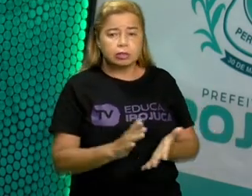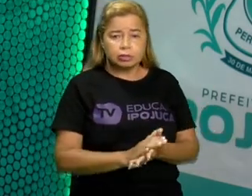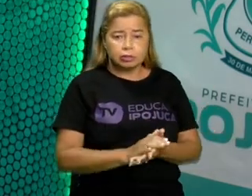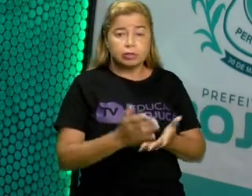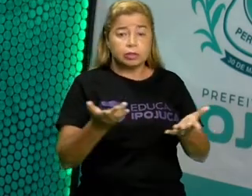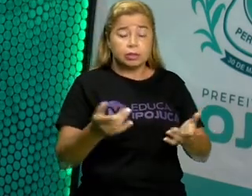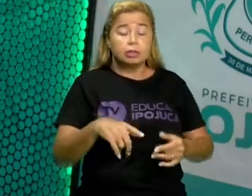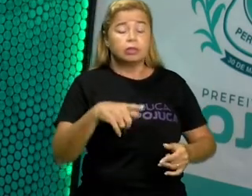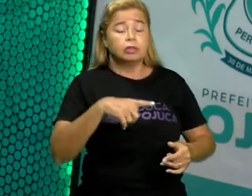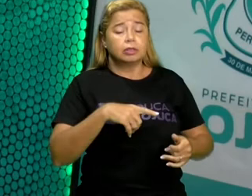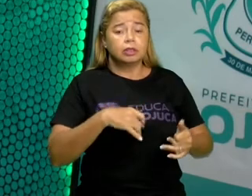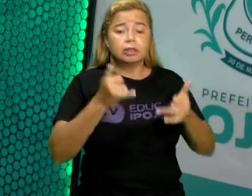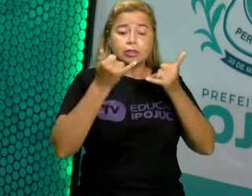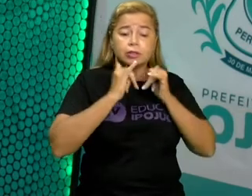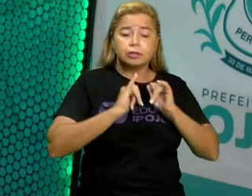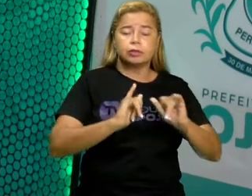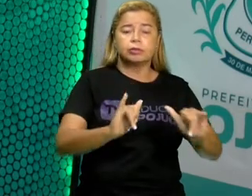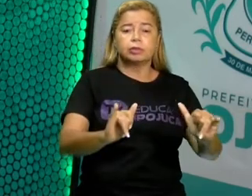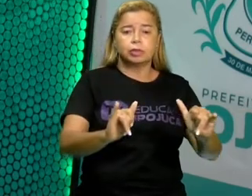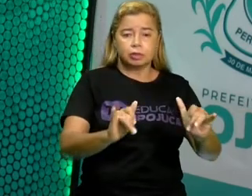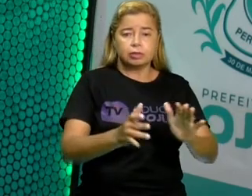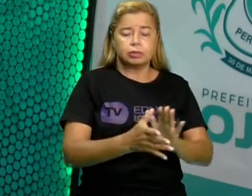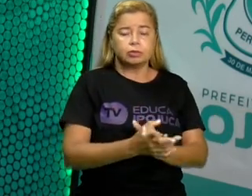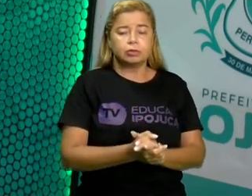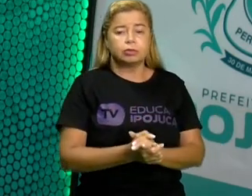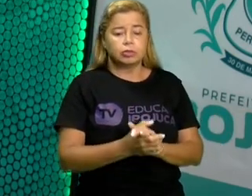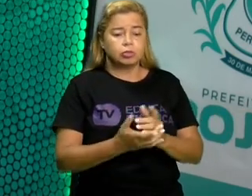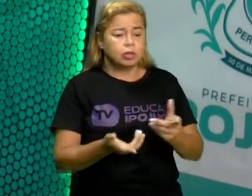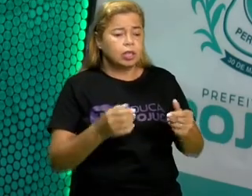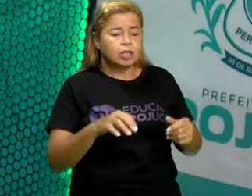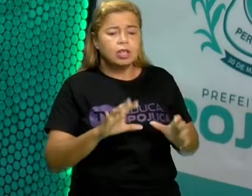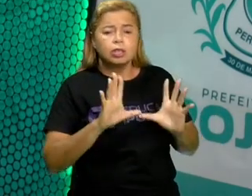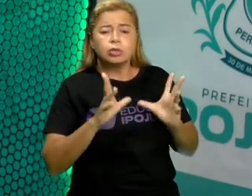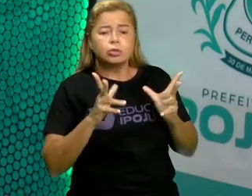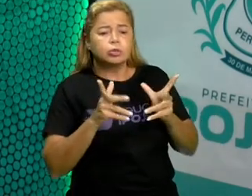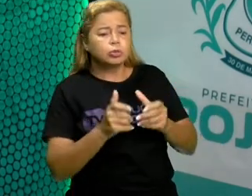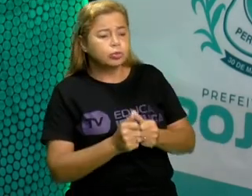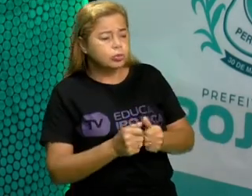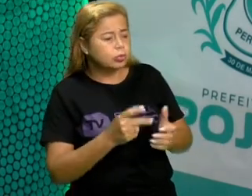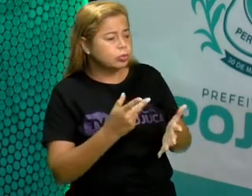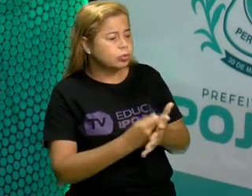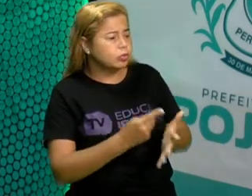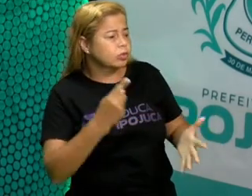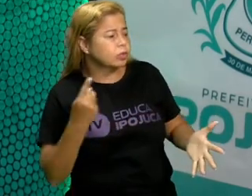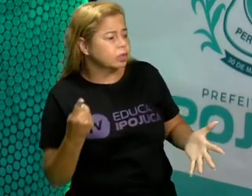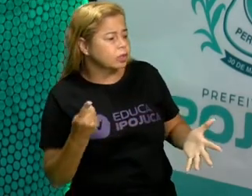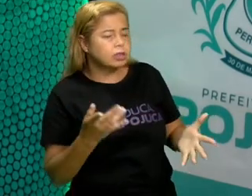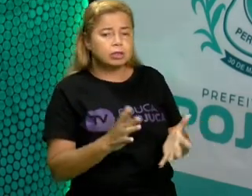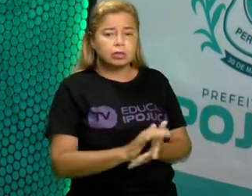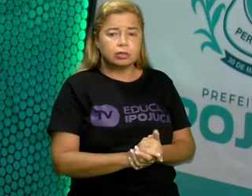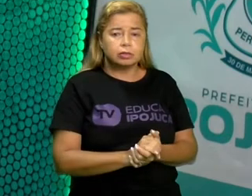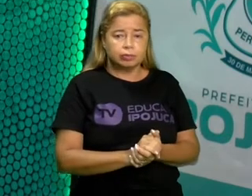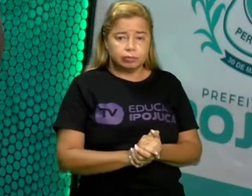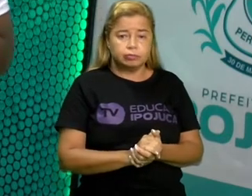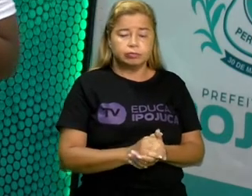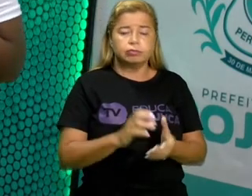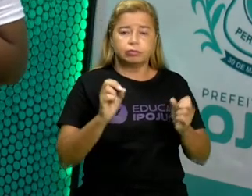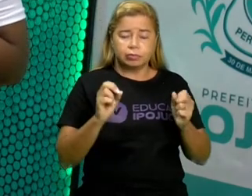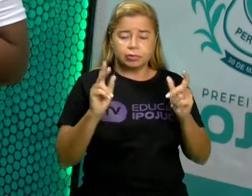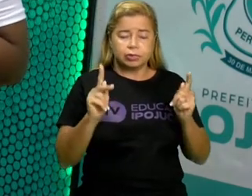mais detalhadamente Onde aconteceu a notícia ou